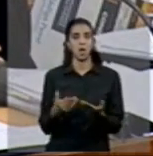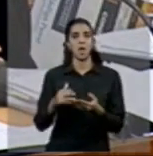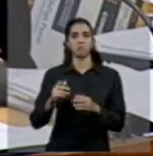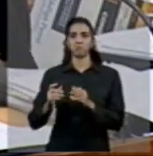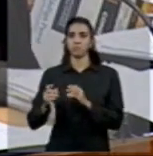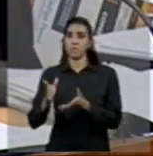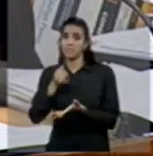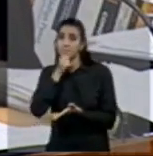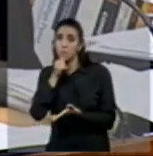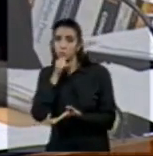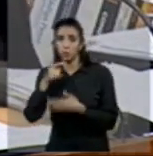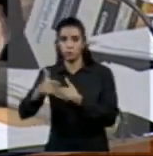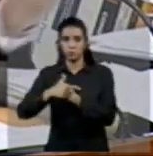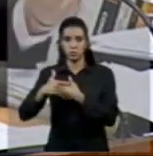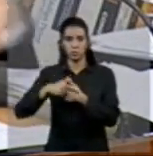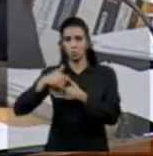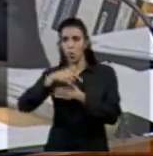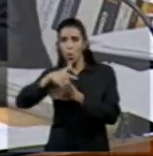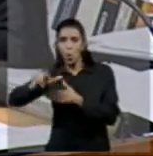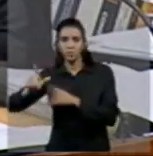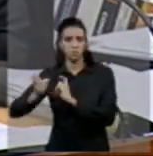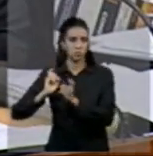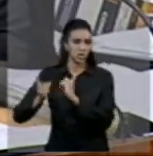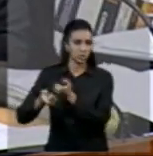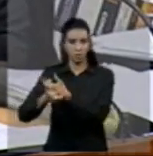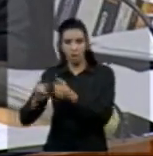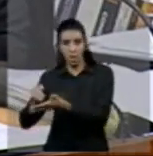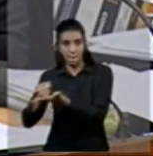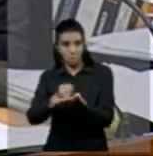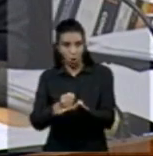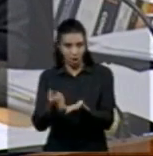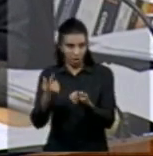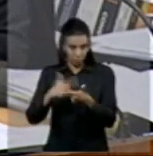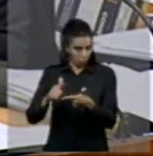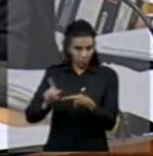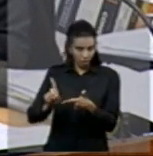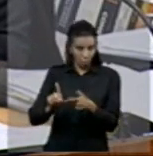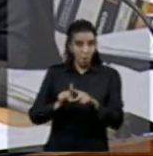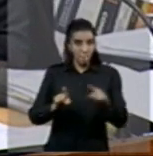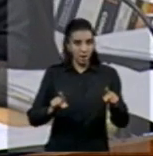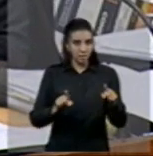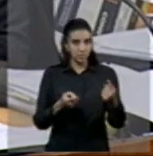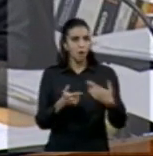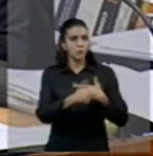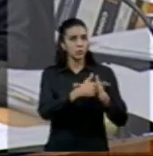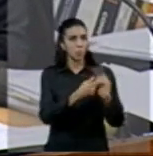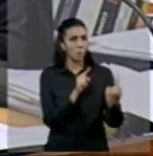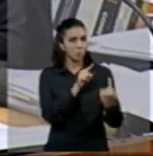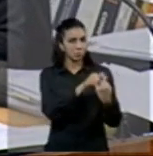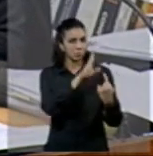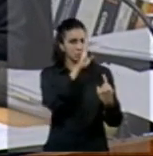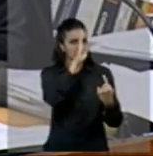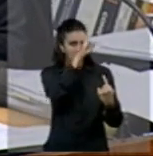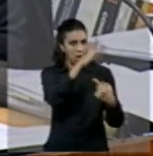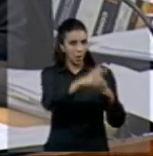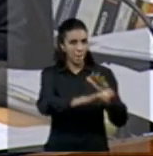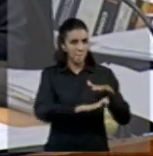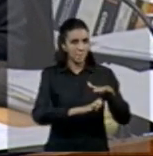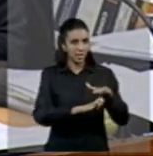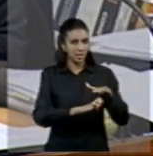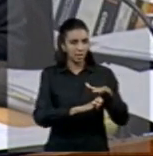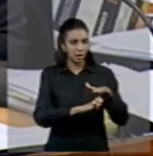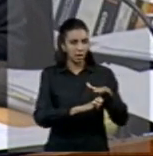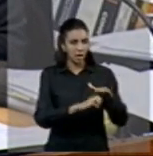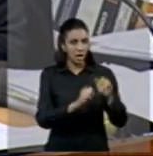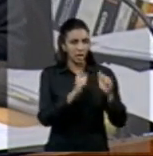não fere a dignidade do trabalhador. A terceirização de atividade fim feriria. Mas por que se